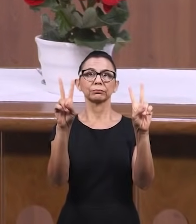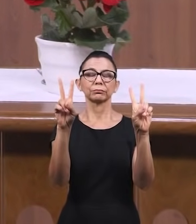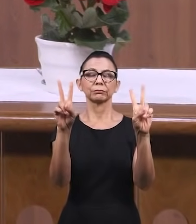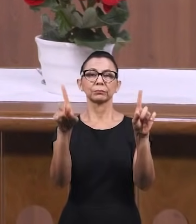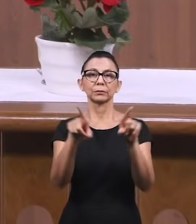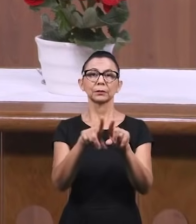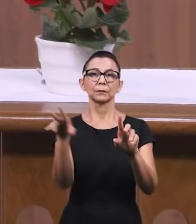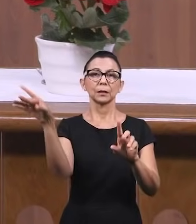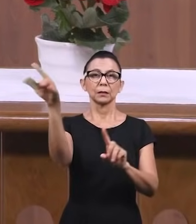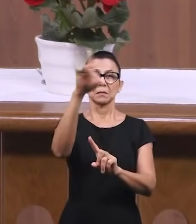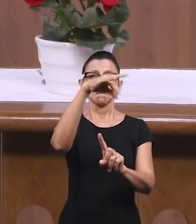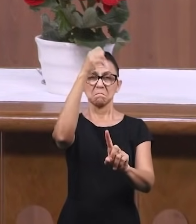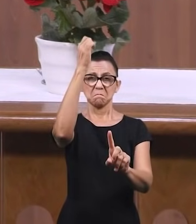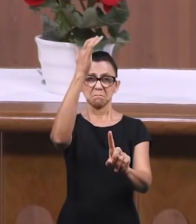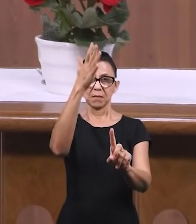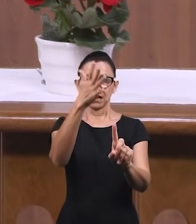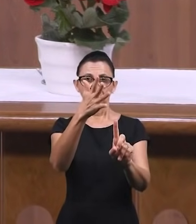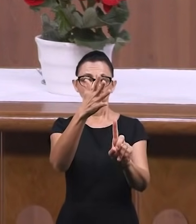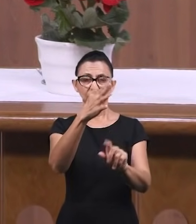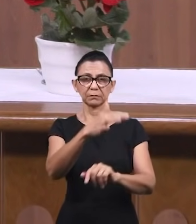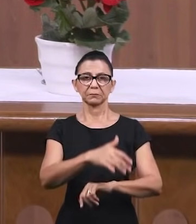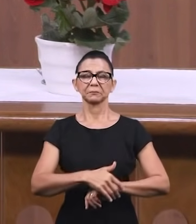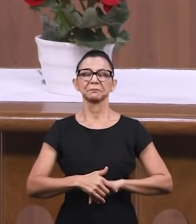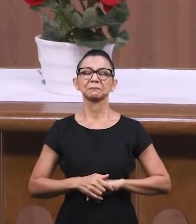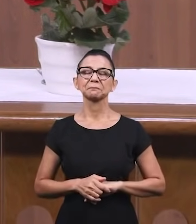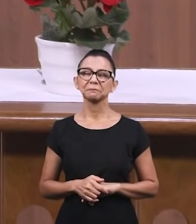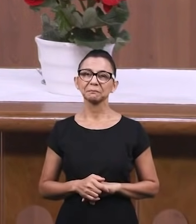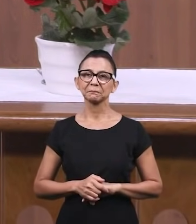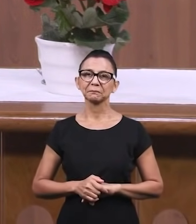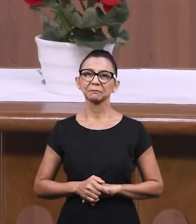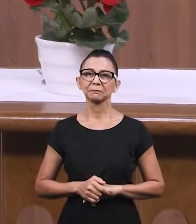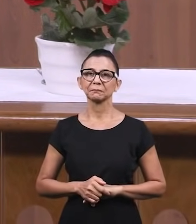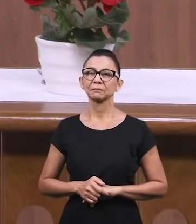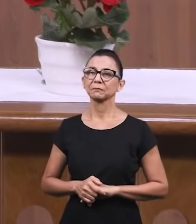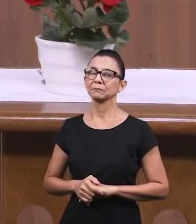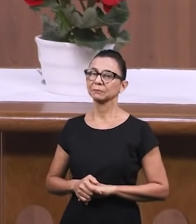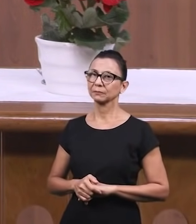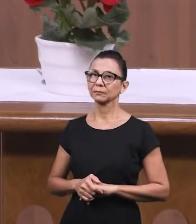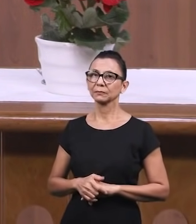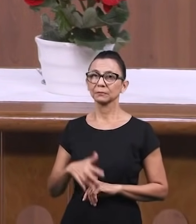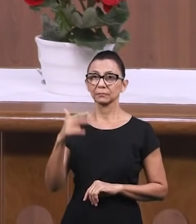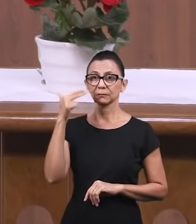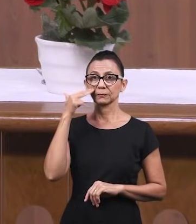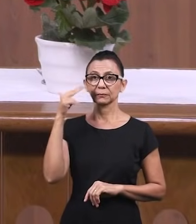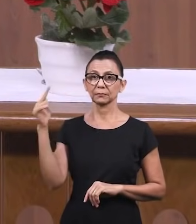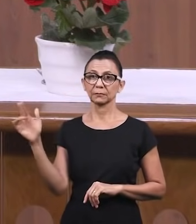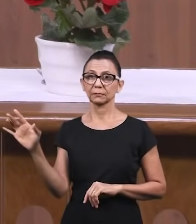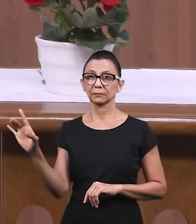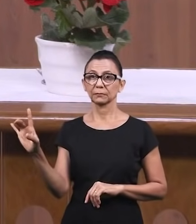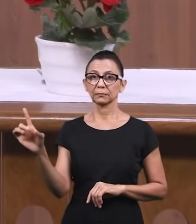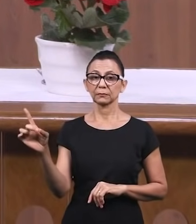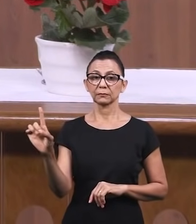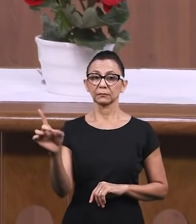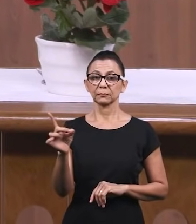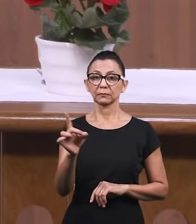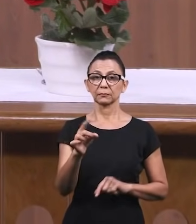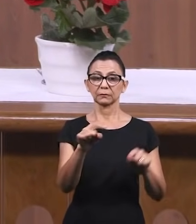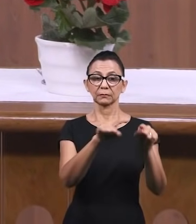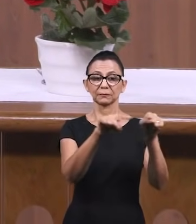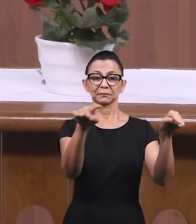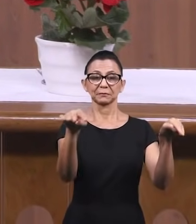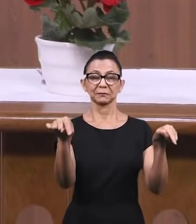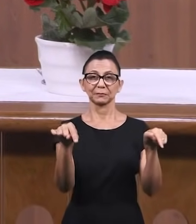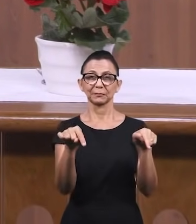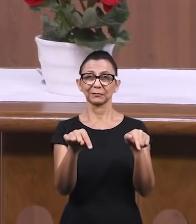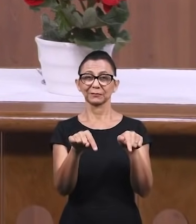ficaria cheio do Espírito Santo. E agora, quando Ananias entra ali naquele